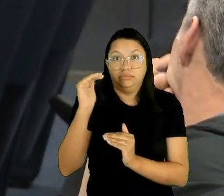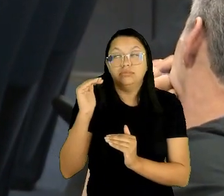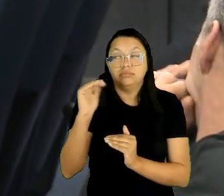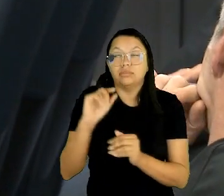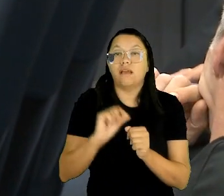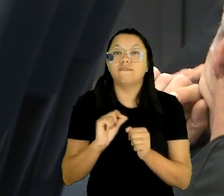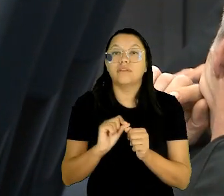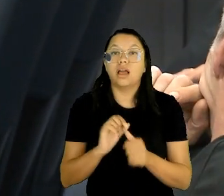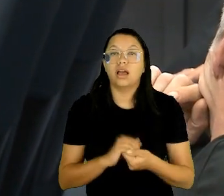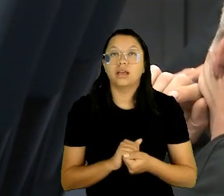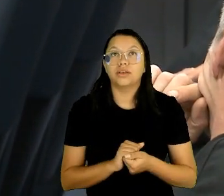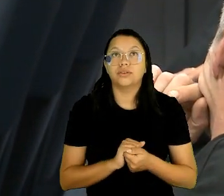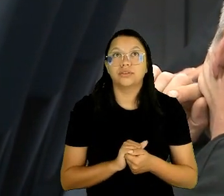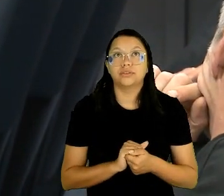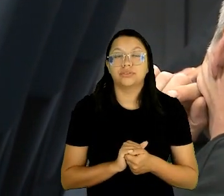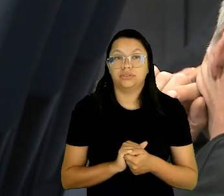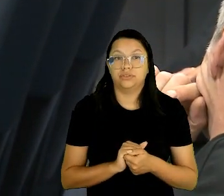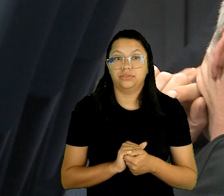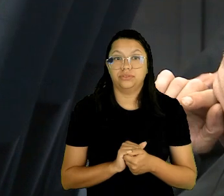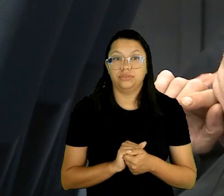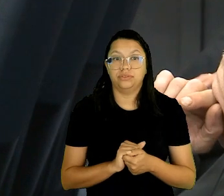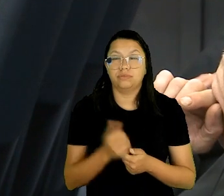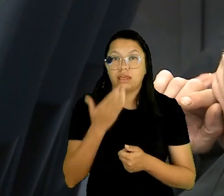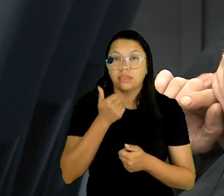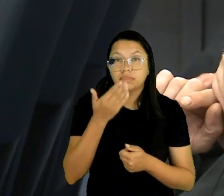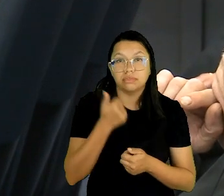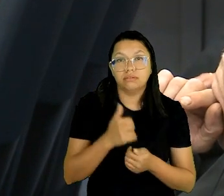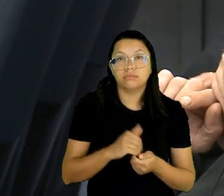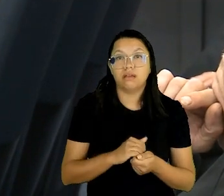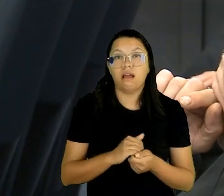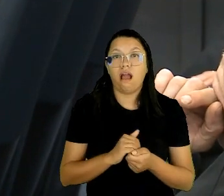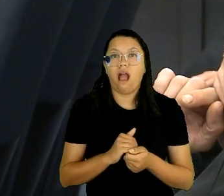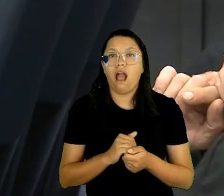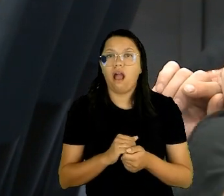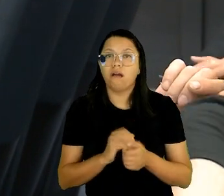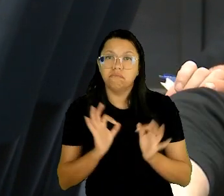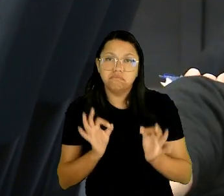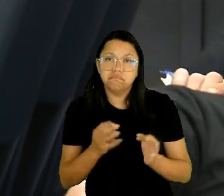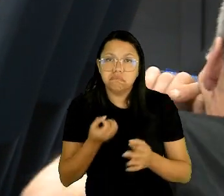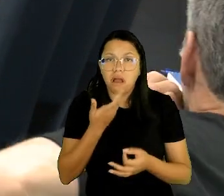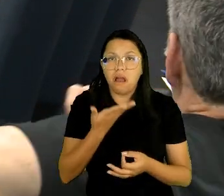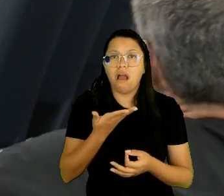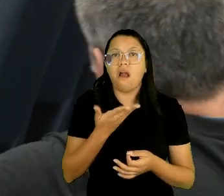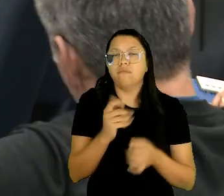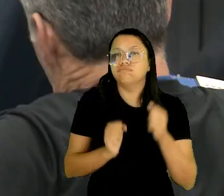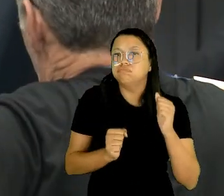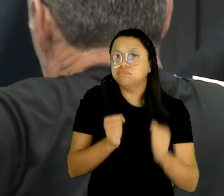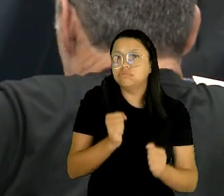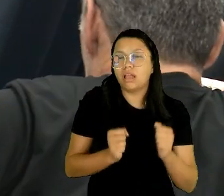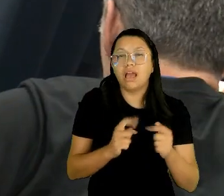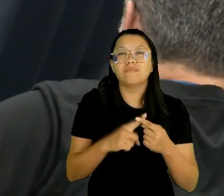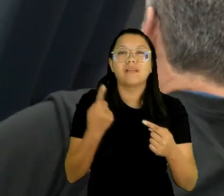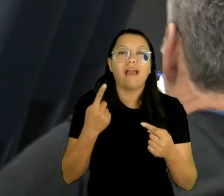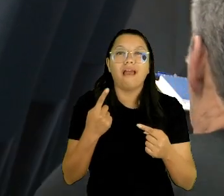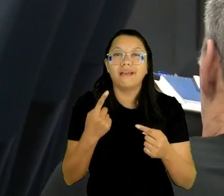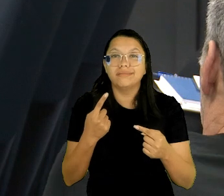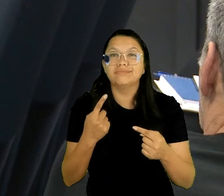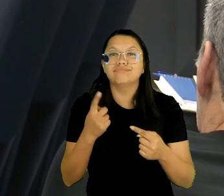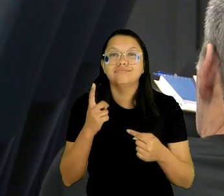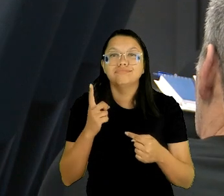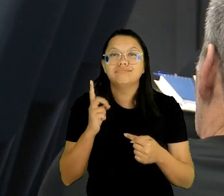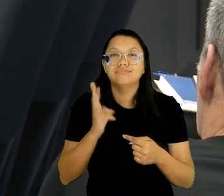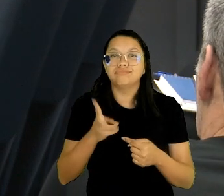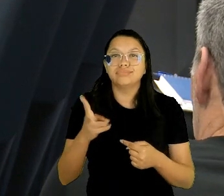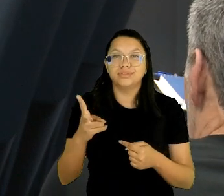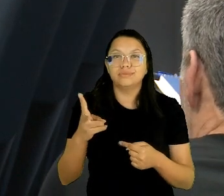alto, faz uma alimentação adequada, faz exercício físico,